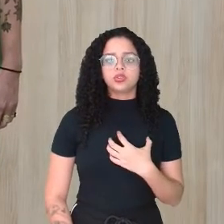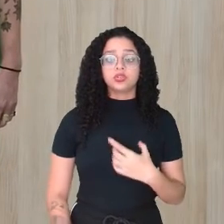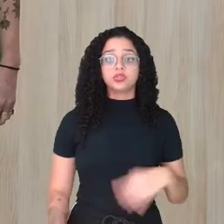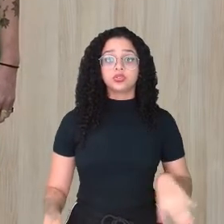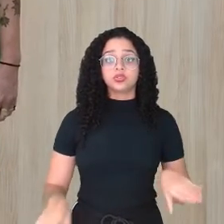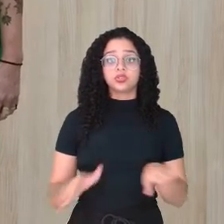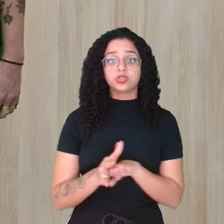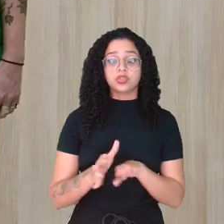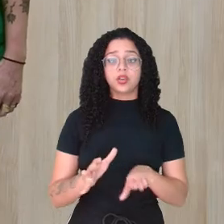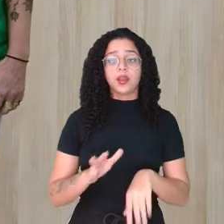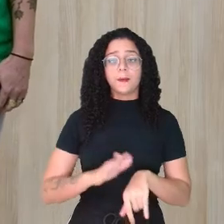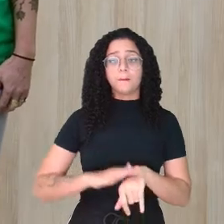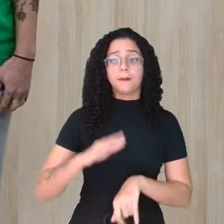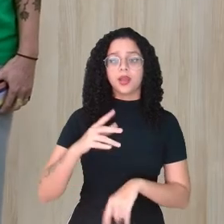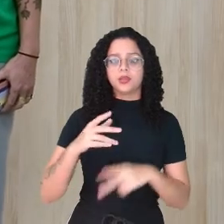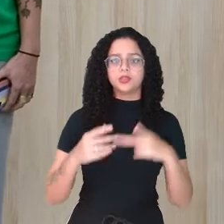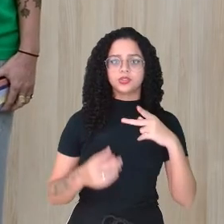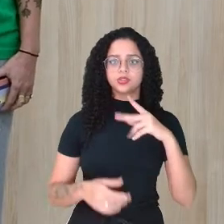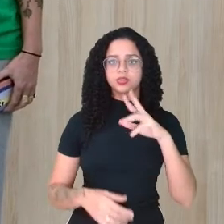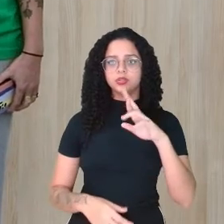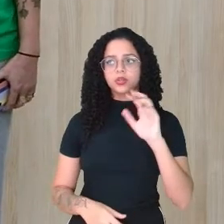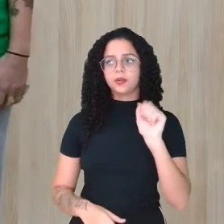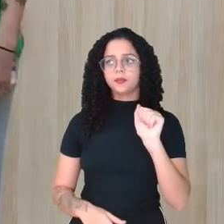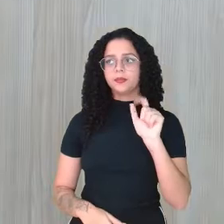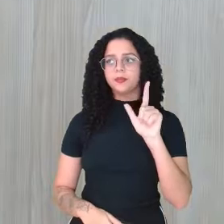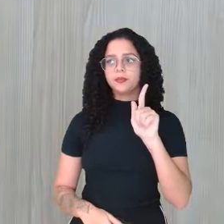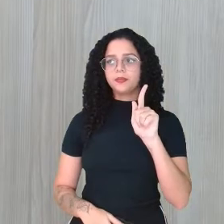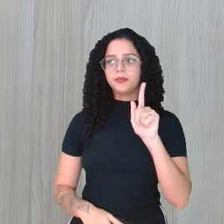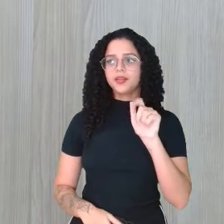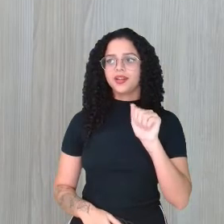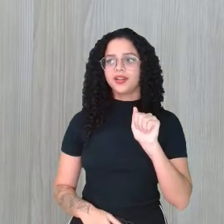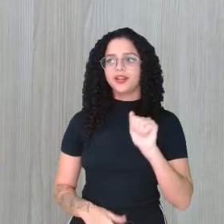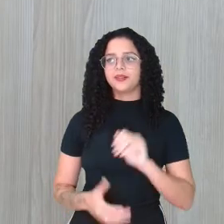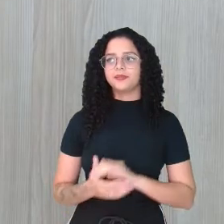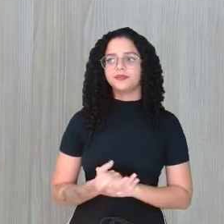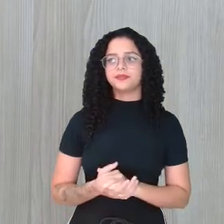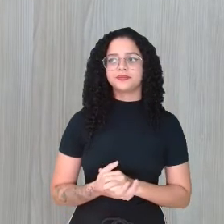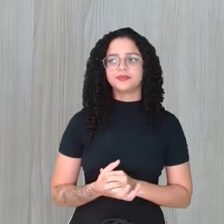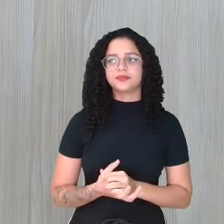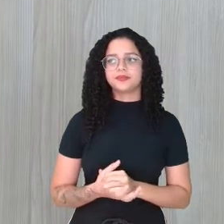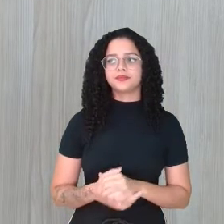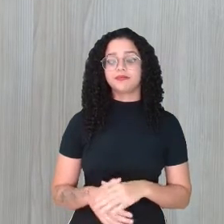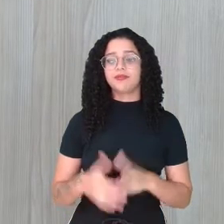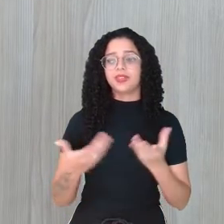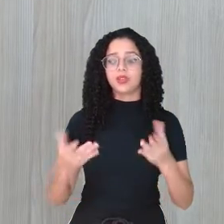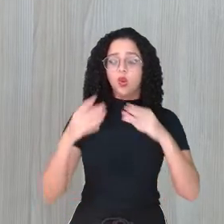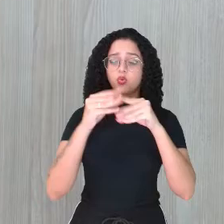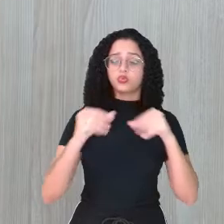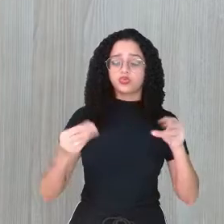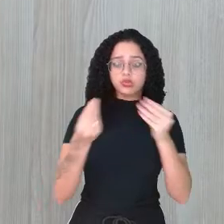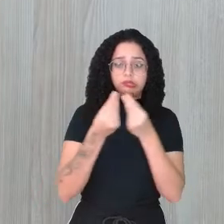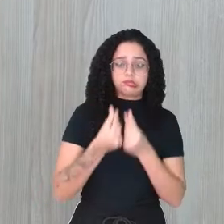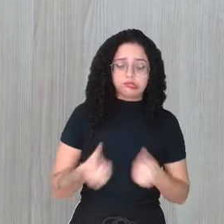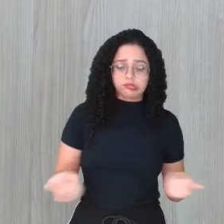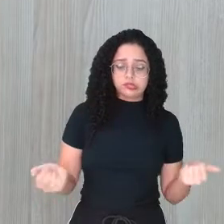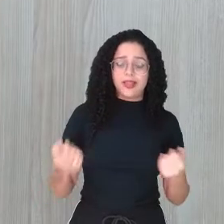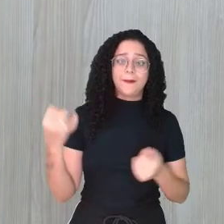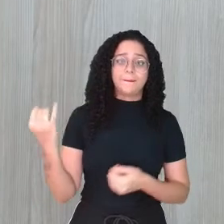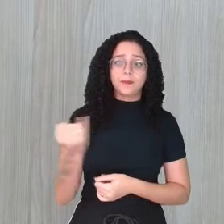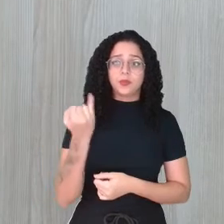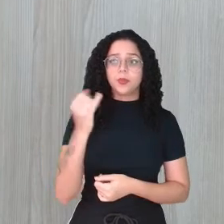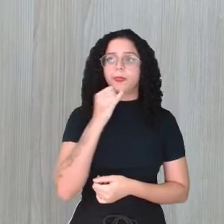chegar mais praga. Não é mesmo, professora Carol? Gente, esse negócio do desgaste do solo é muito importante, né? Porque se